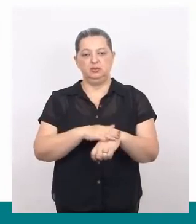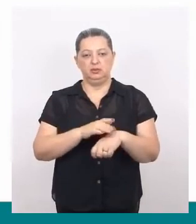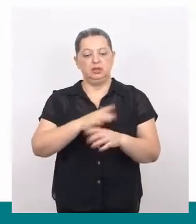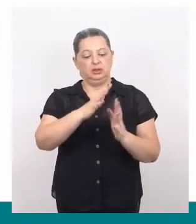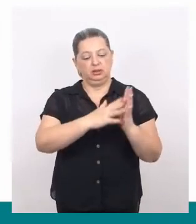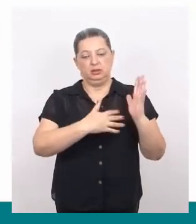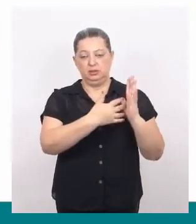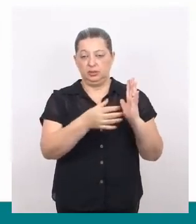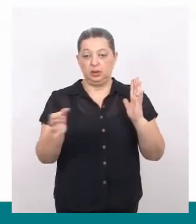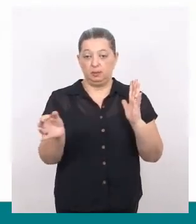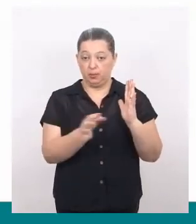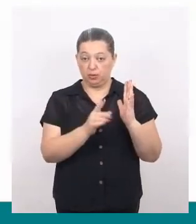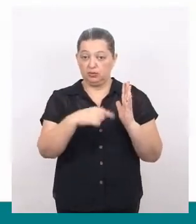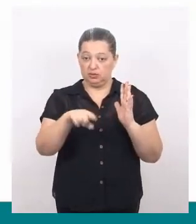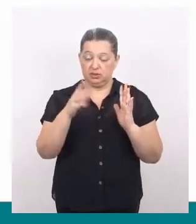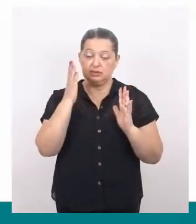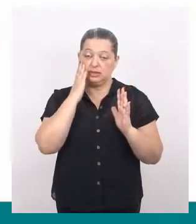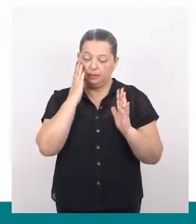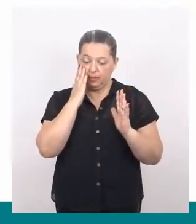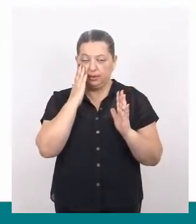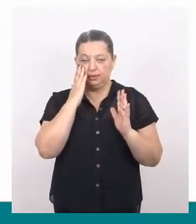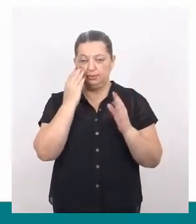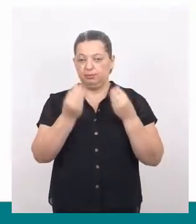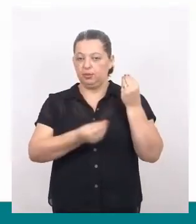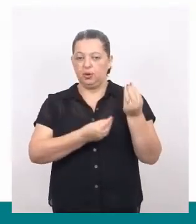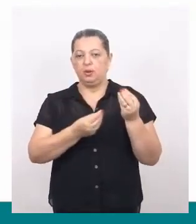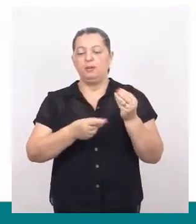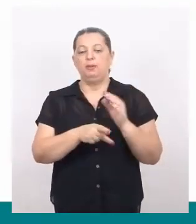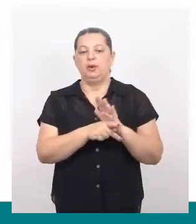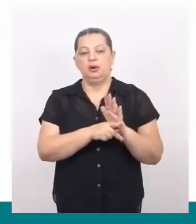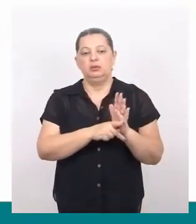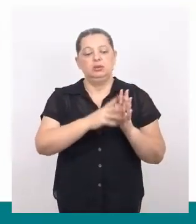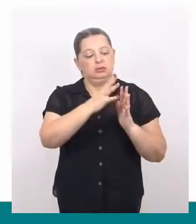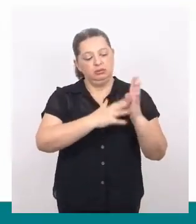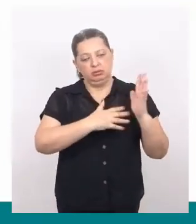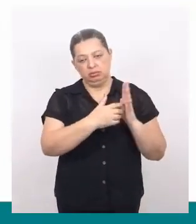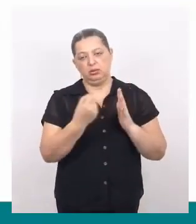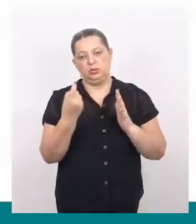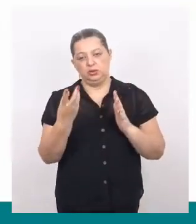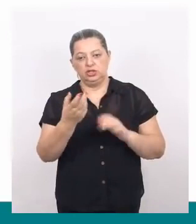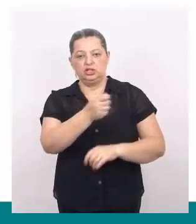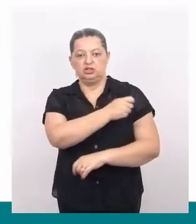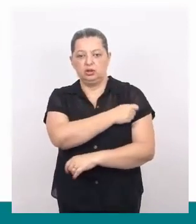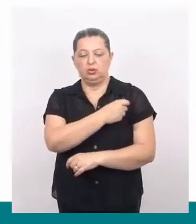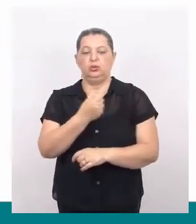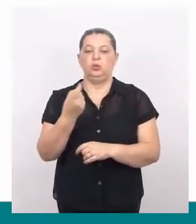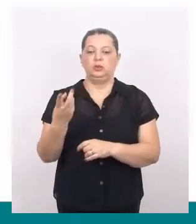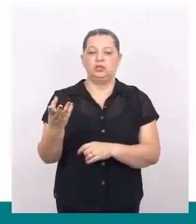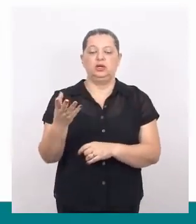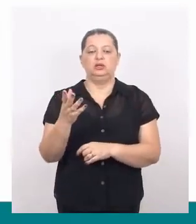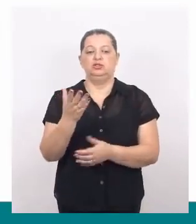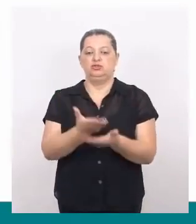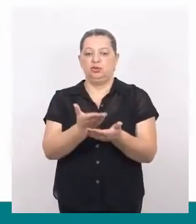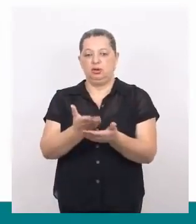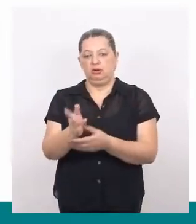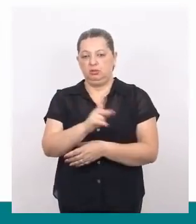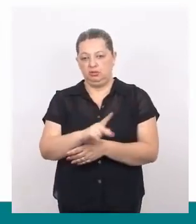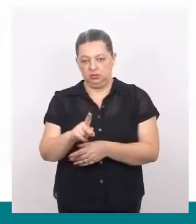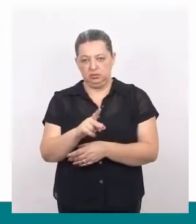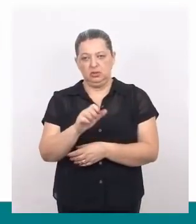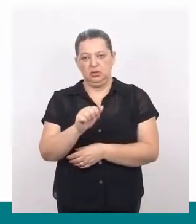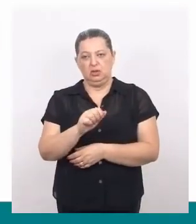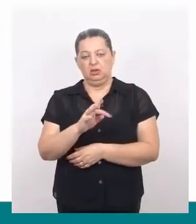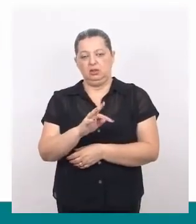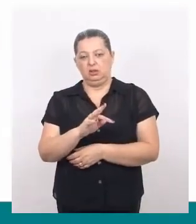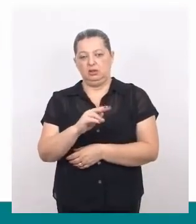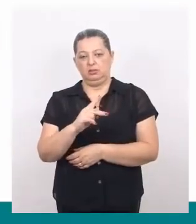pronta para vocês saberem sempre a jornada, o número de aulas de professor, quanto ele tem de ATPI, a depender